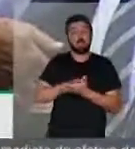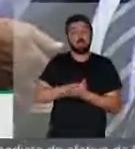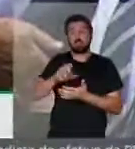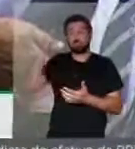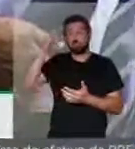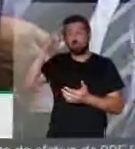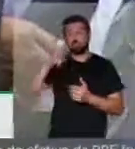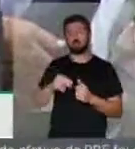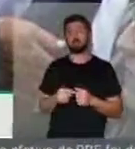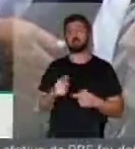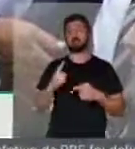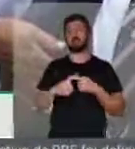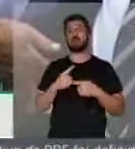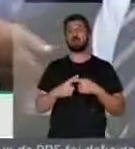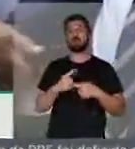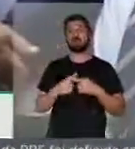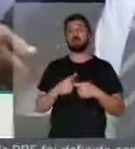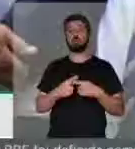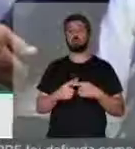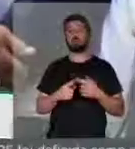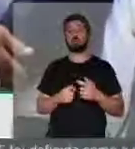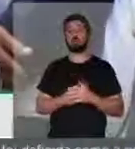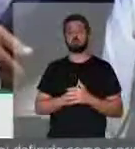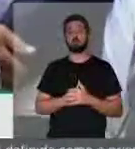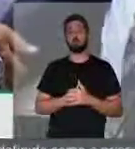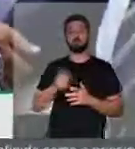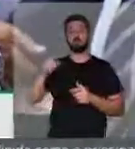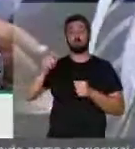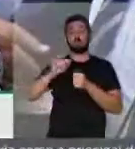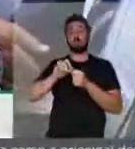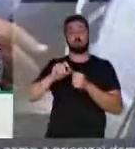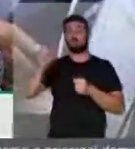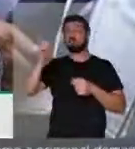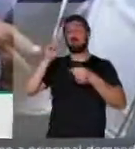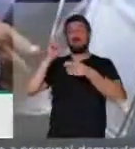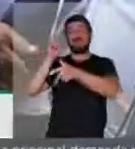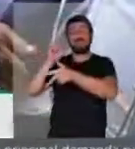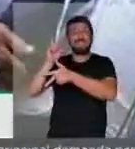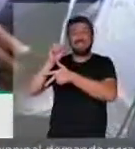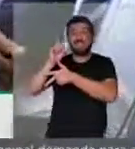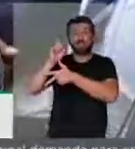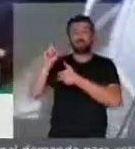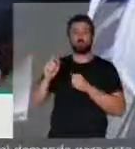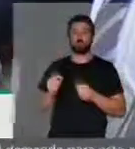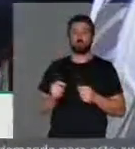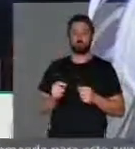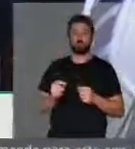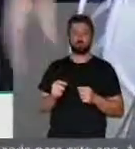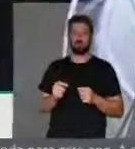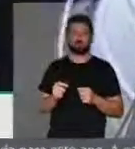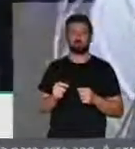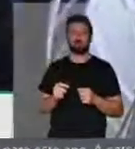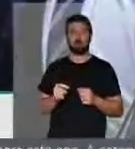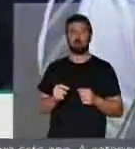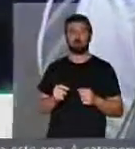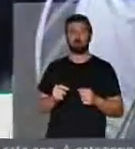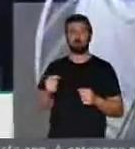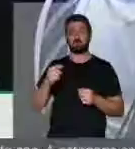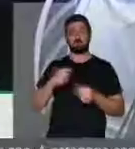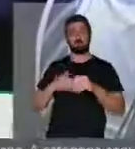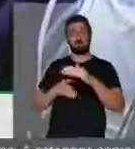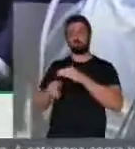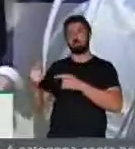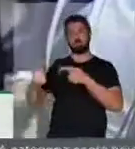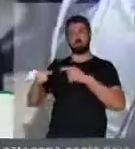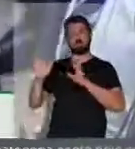histórico, porque não foi feito pelo executivo. O executivo, eu não vou entrar